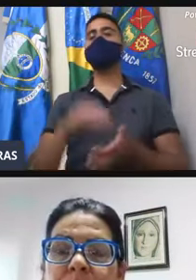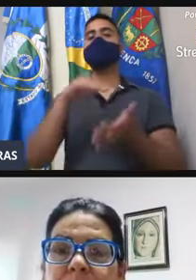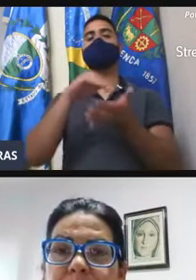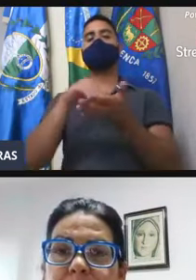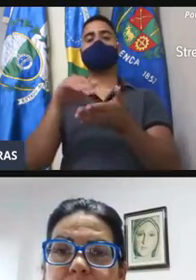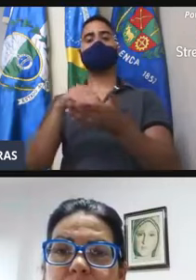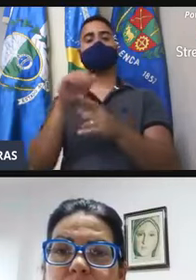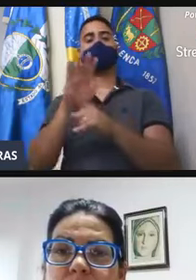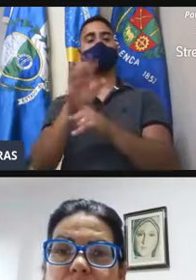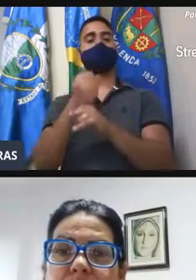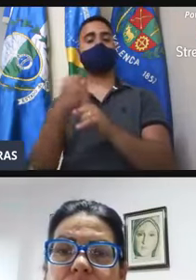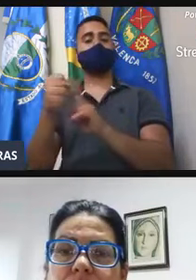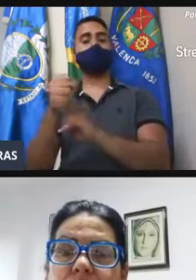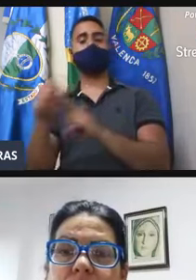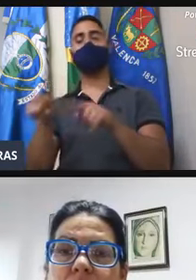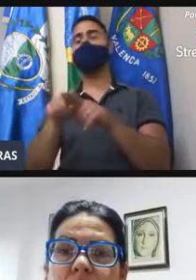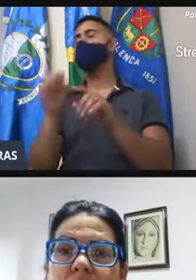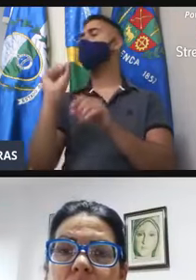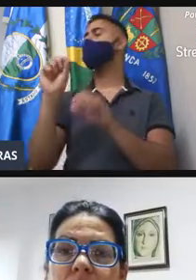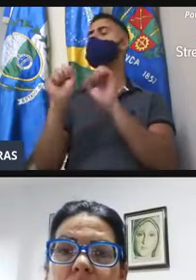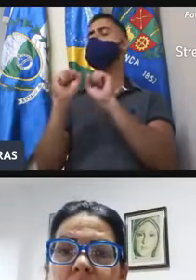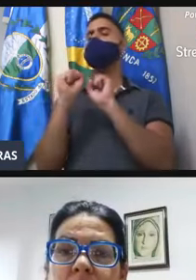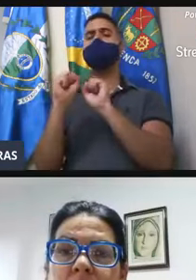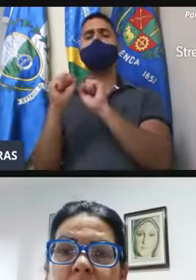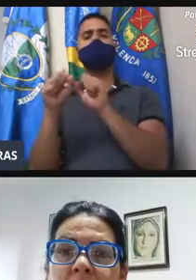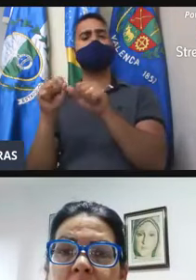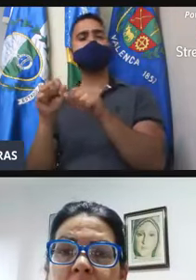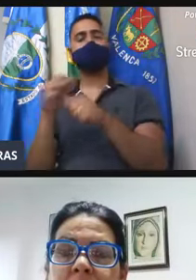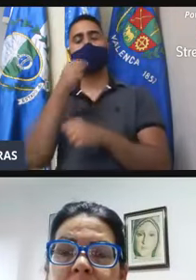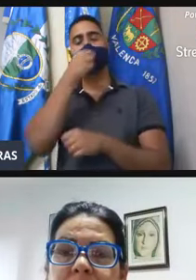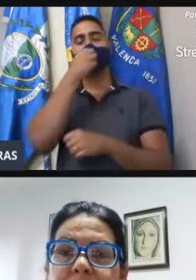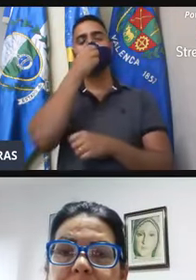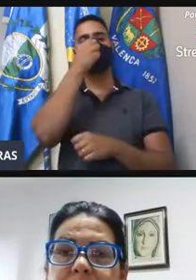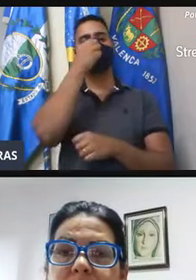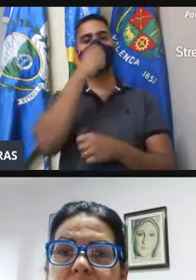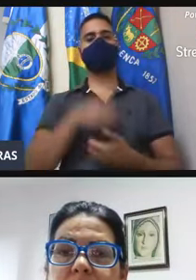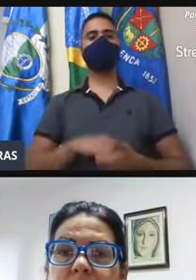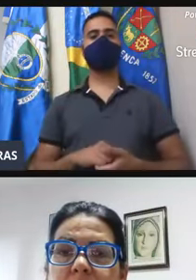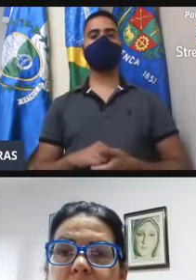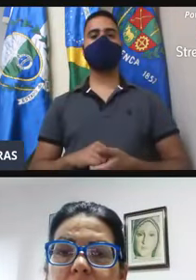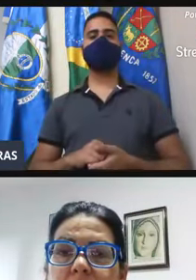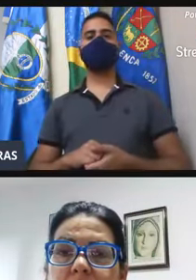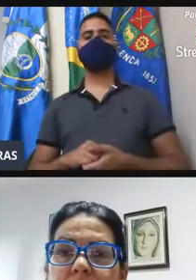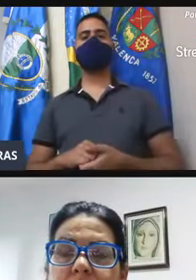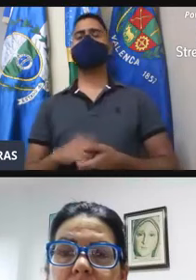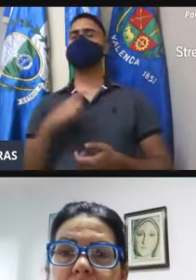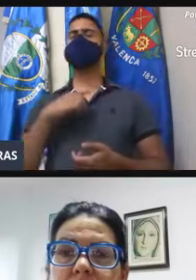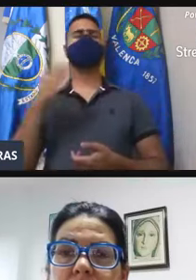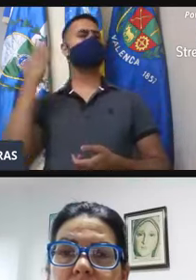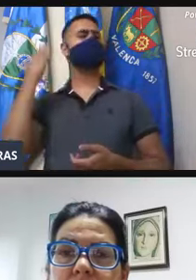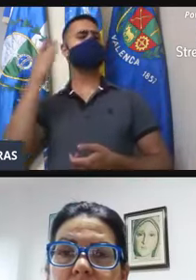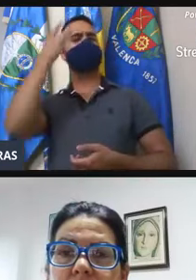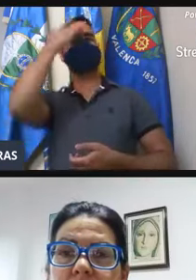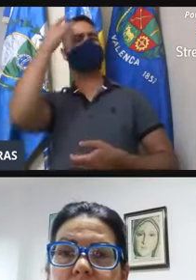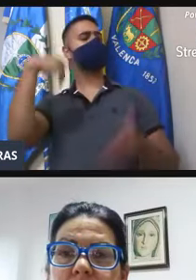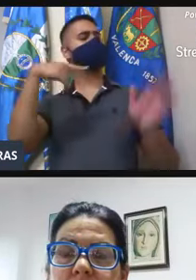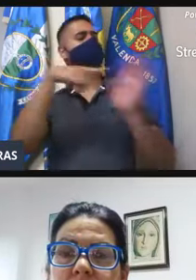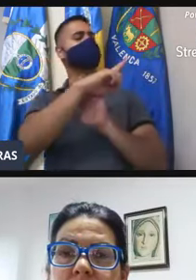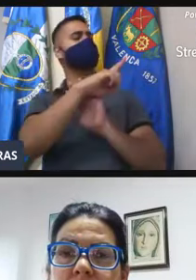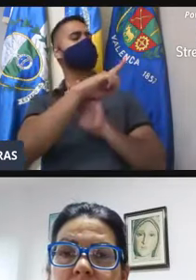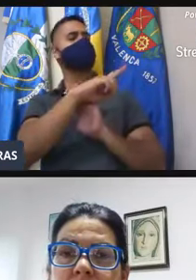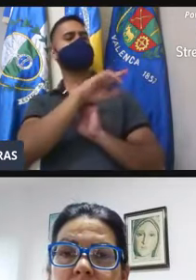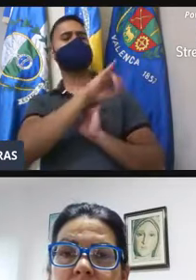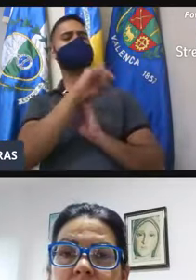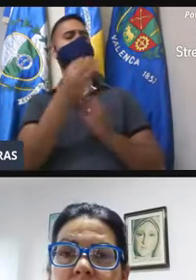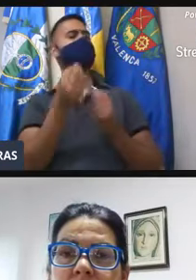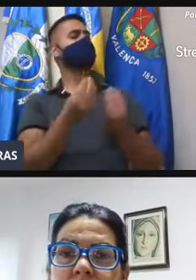secretaria e daquilo que pode ser feito. Esses dias alguém me perguntou lá se a gente